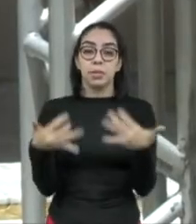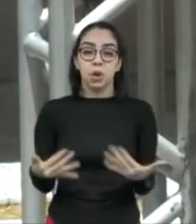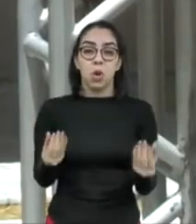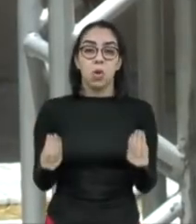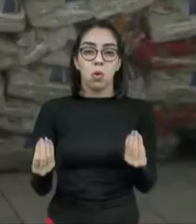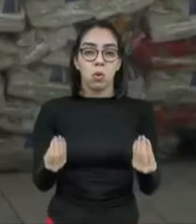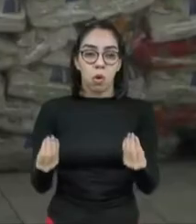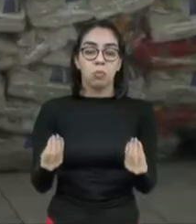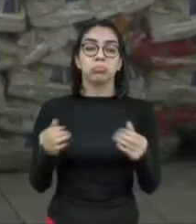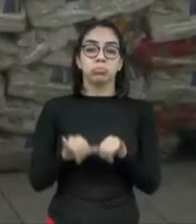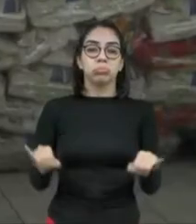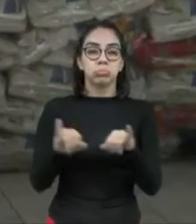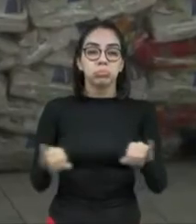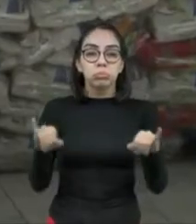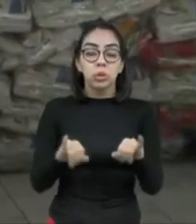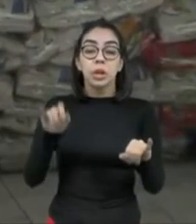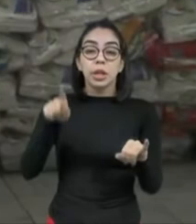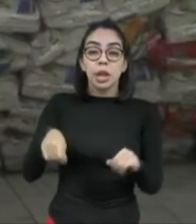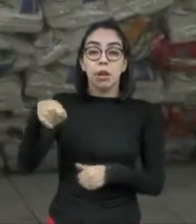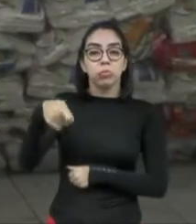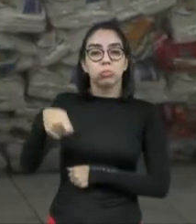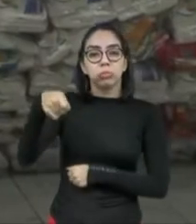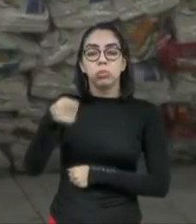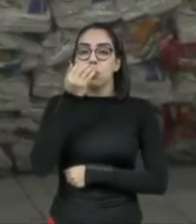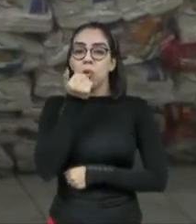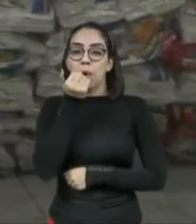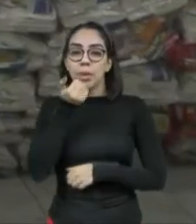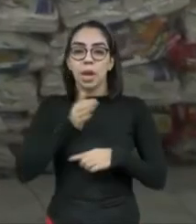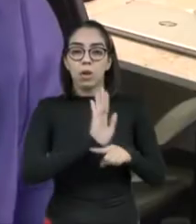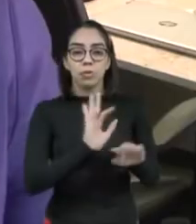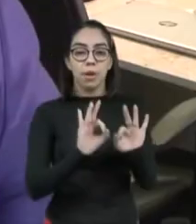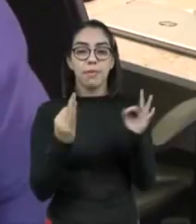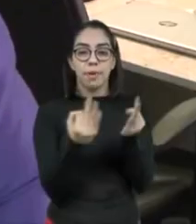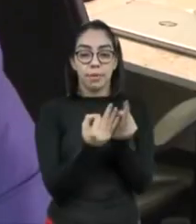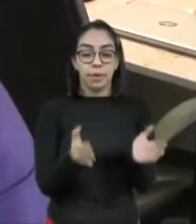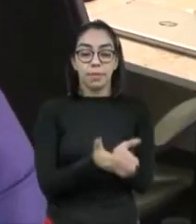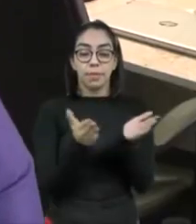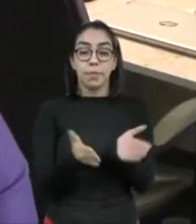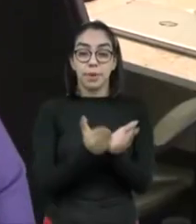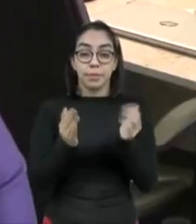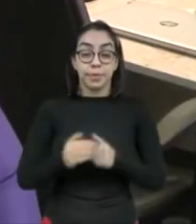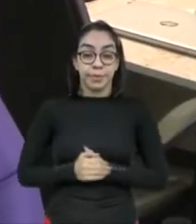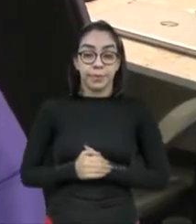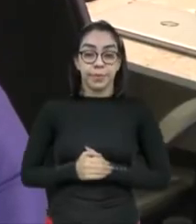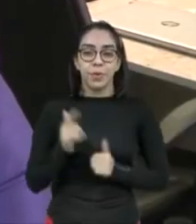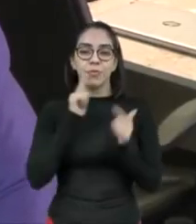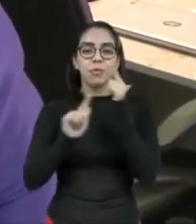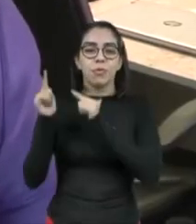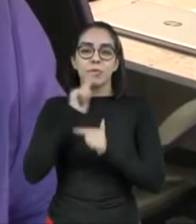Corregedoria Solidária, que arrecadou alimentos em todo o estado para famílias carentes. Conseguimos, com a ajuda de todos